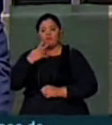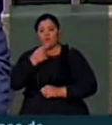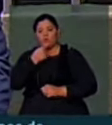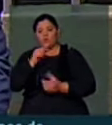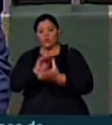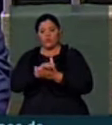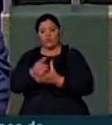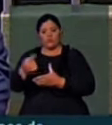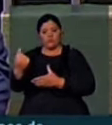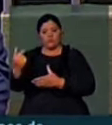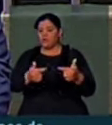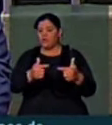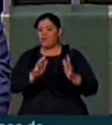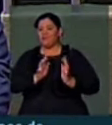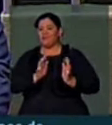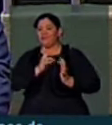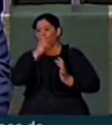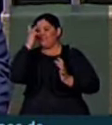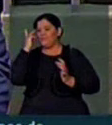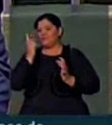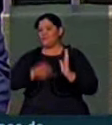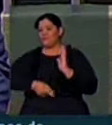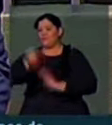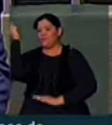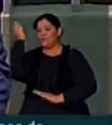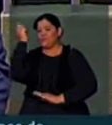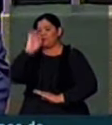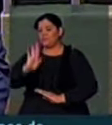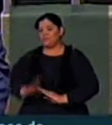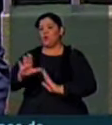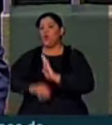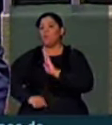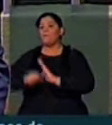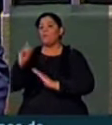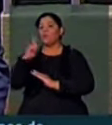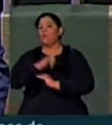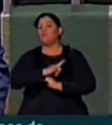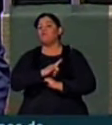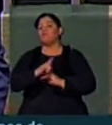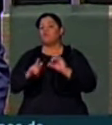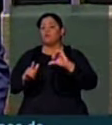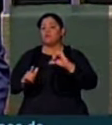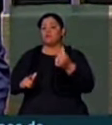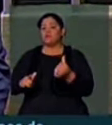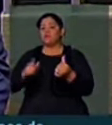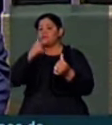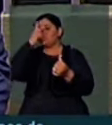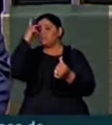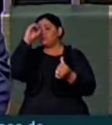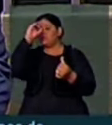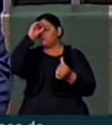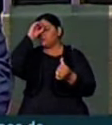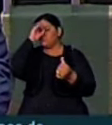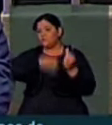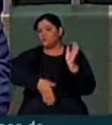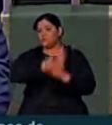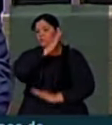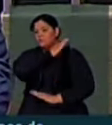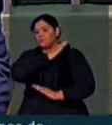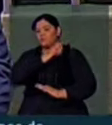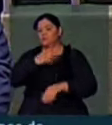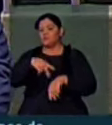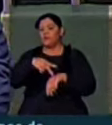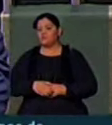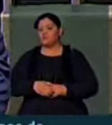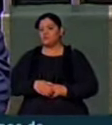junto com a burguesia Dilma Rousseff, fugiu do Brasil, sequestrou um avião com 96 inocentes a bordo e foi para qual país